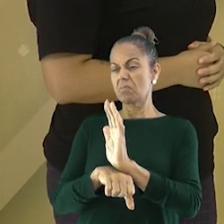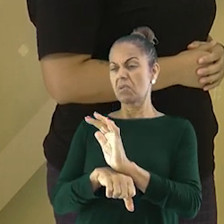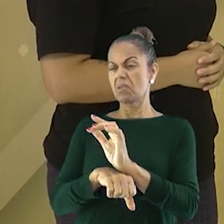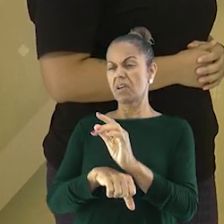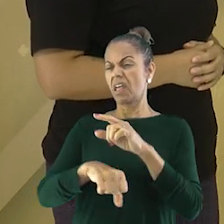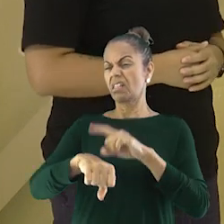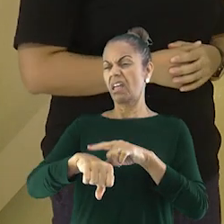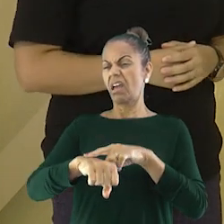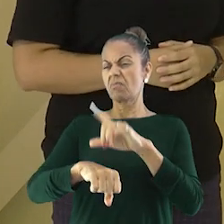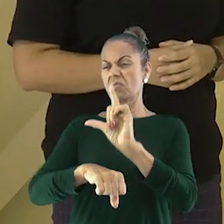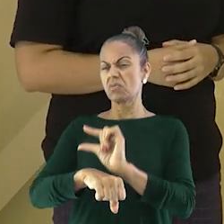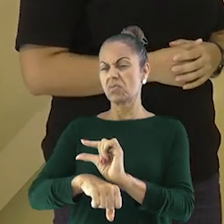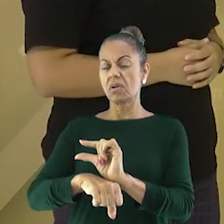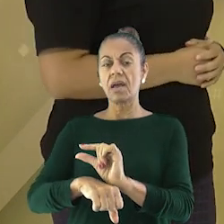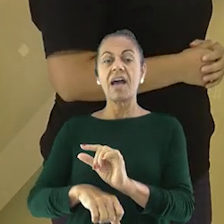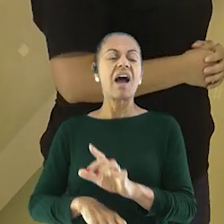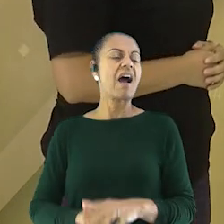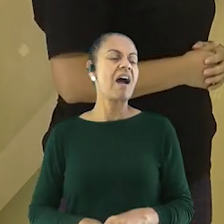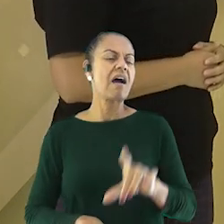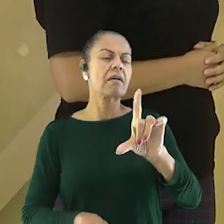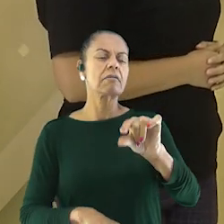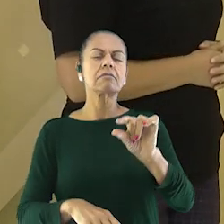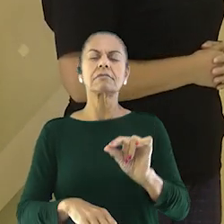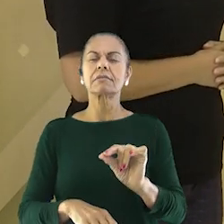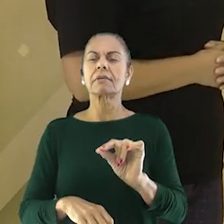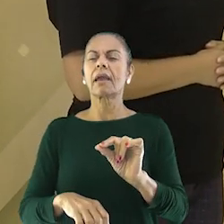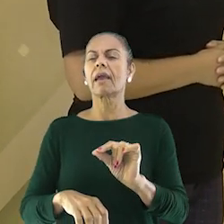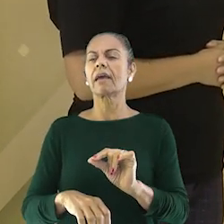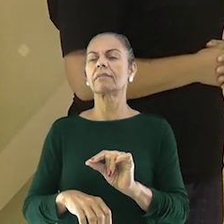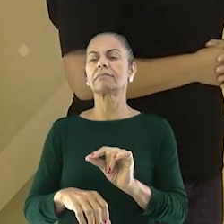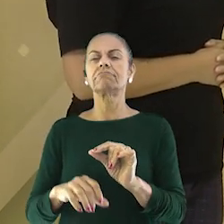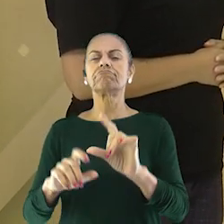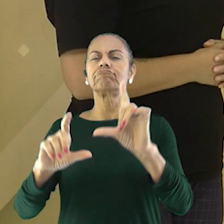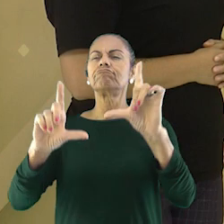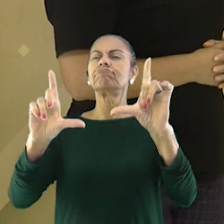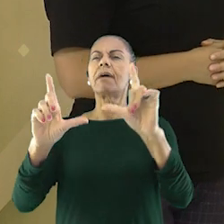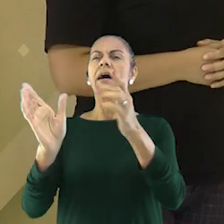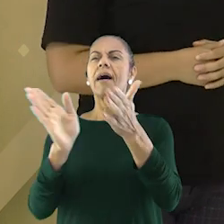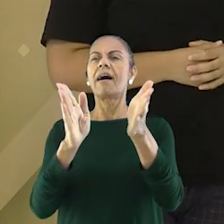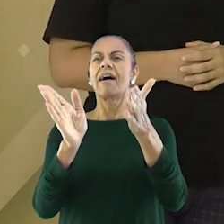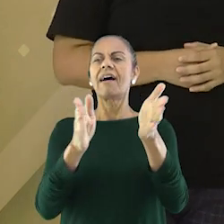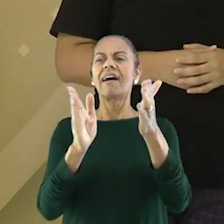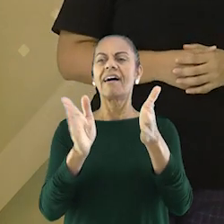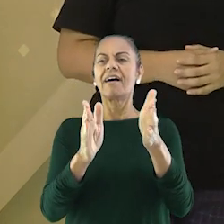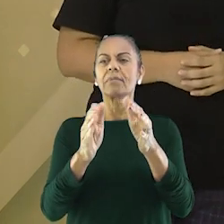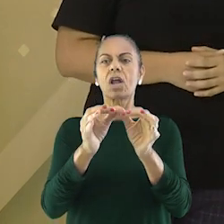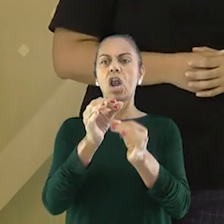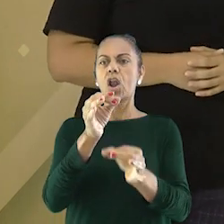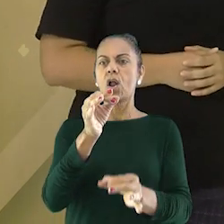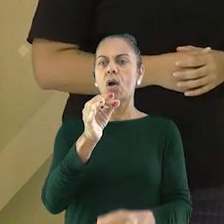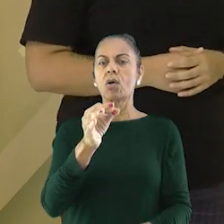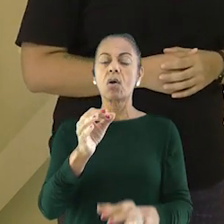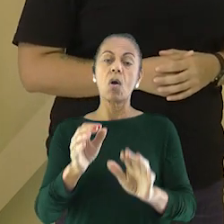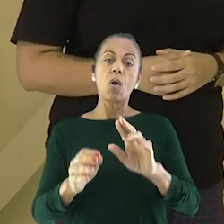prefiro séries pois são mais longas? Ou eu prefiro séries porque são mais